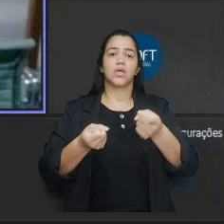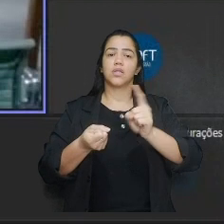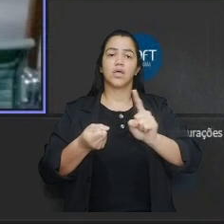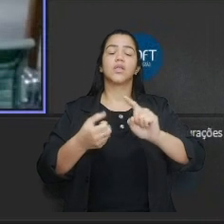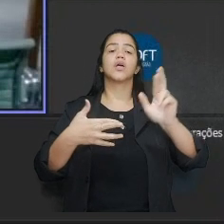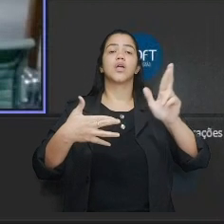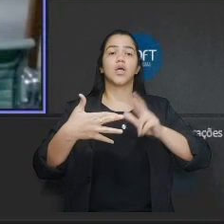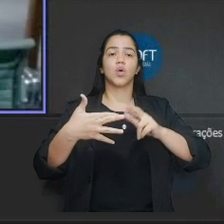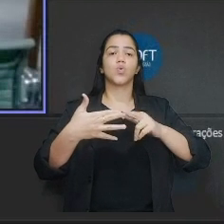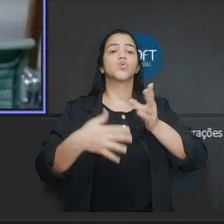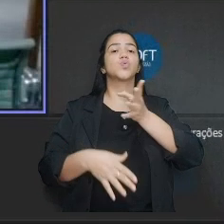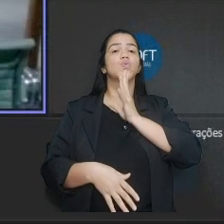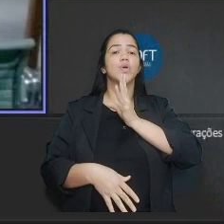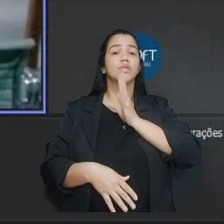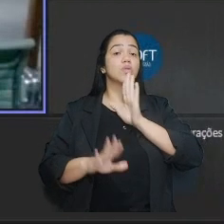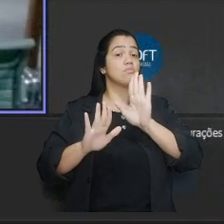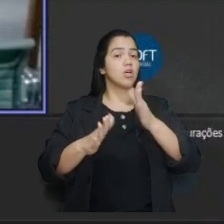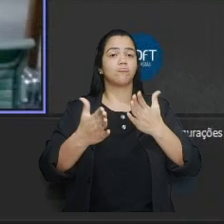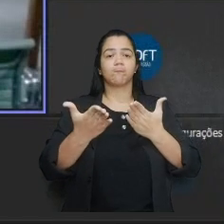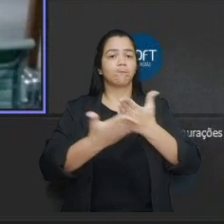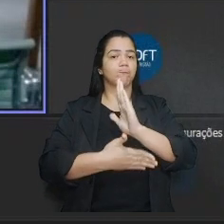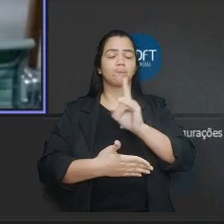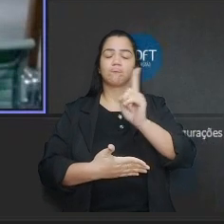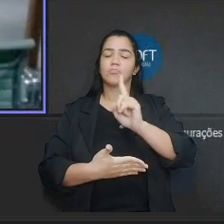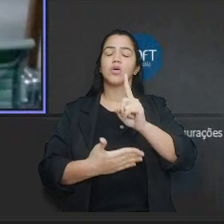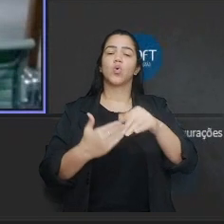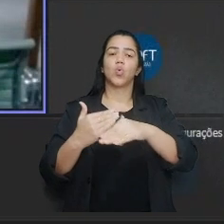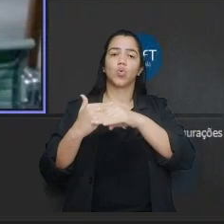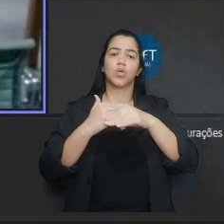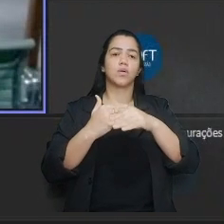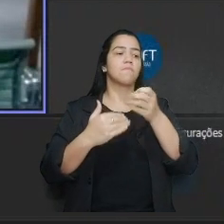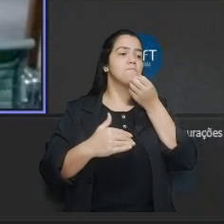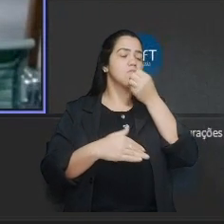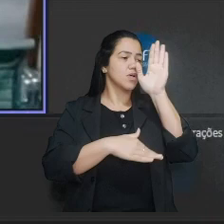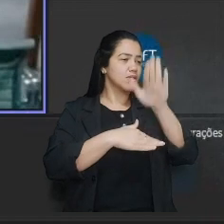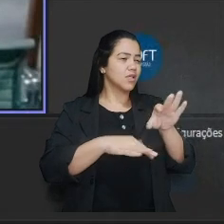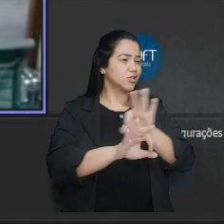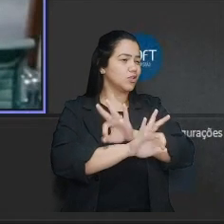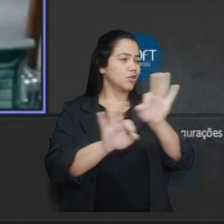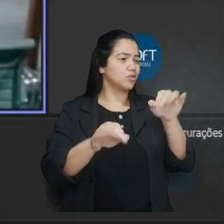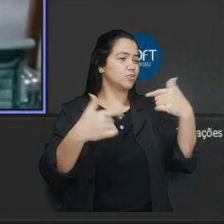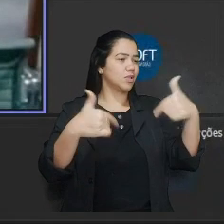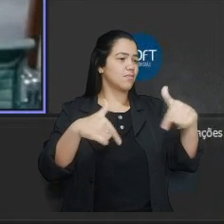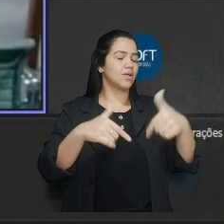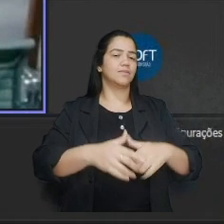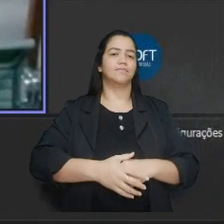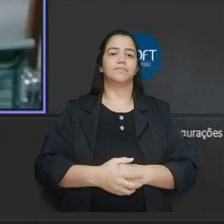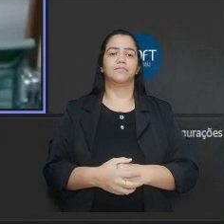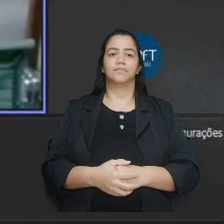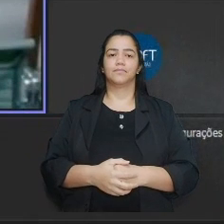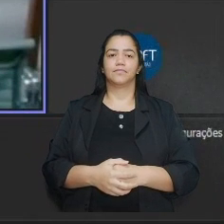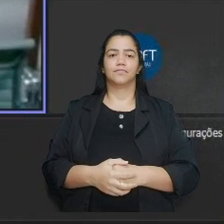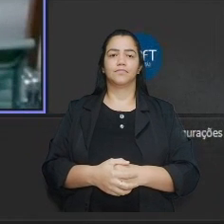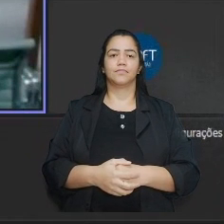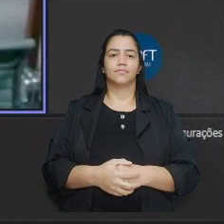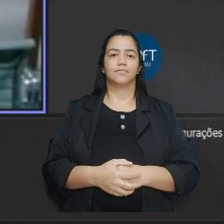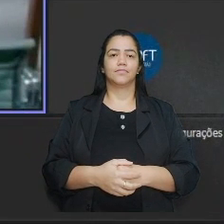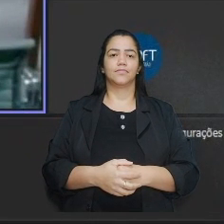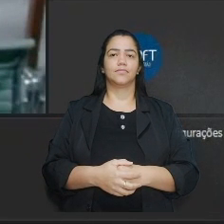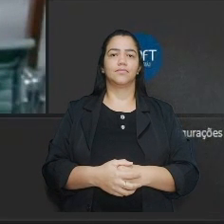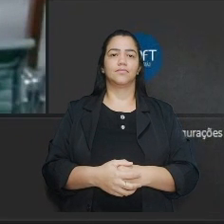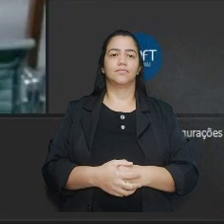pauta, preliminar rejeitada, recurso conhecido, não provido, unânime. Desejo, senhora, boa tarde e excelente trabalho. Boa